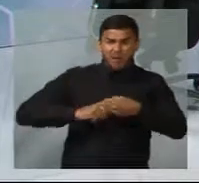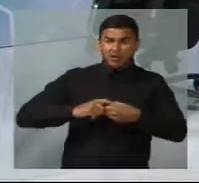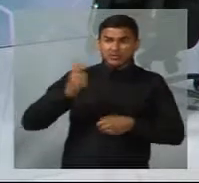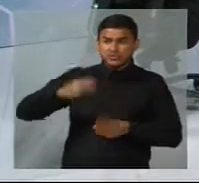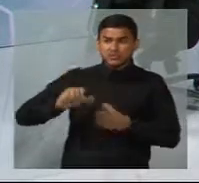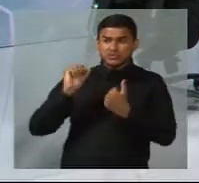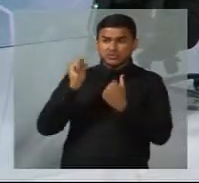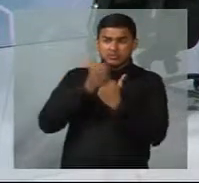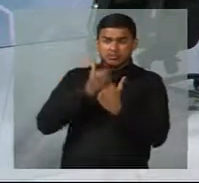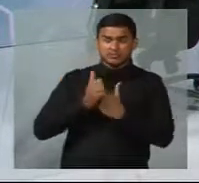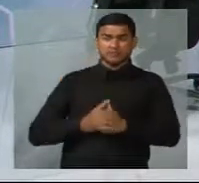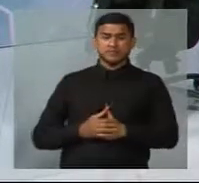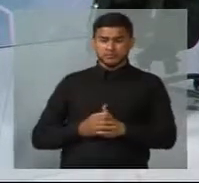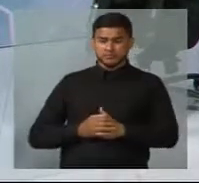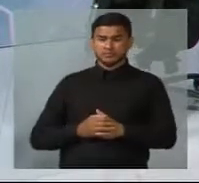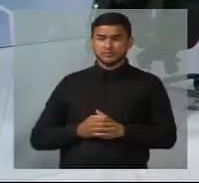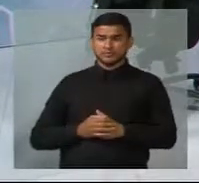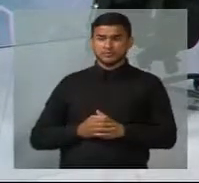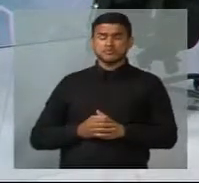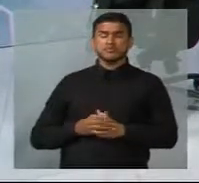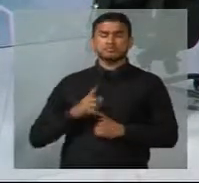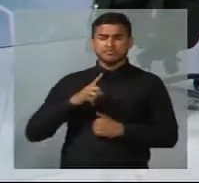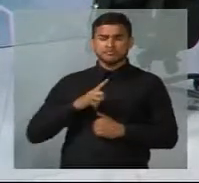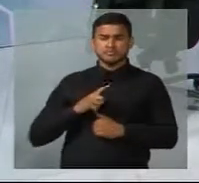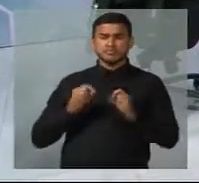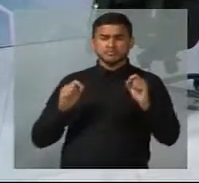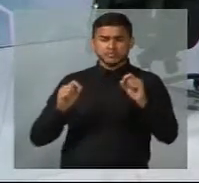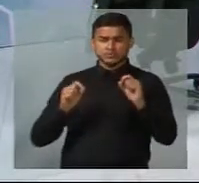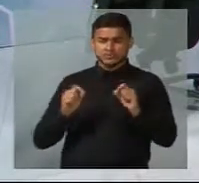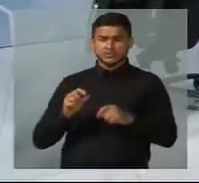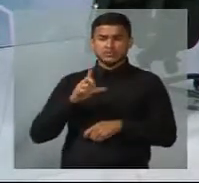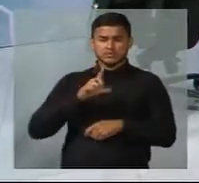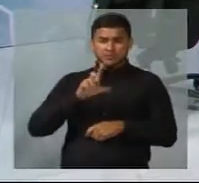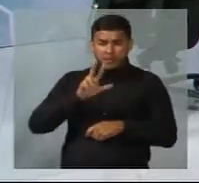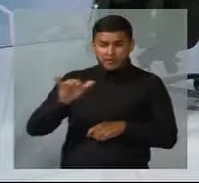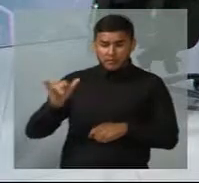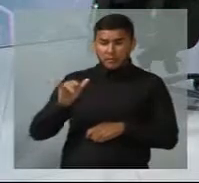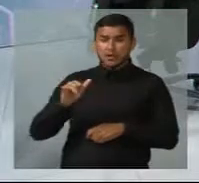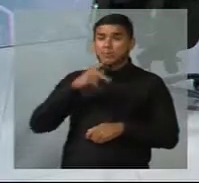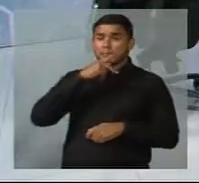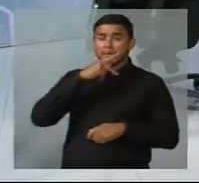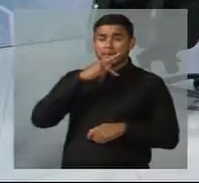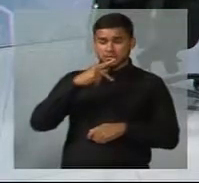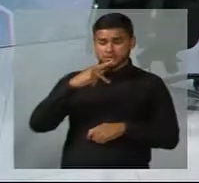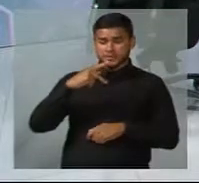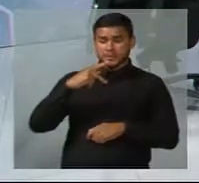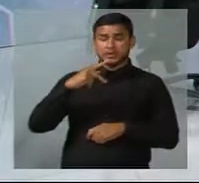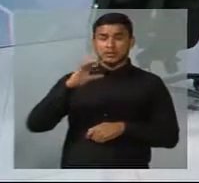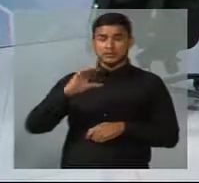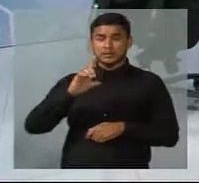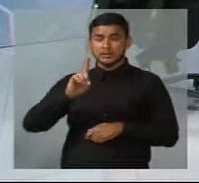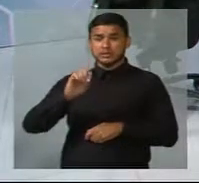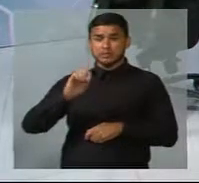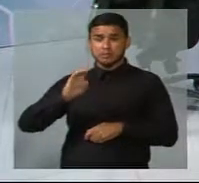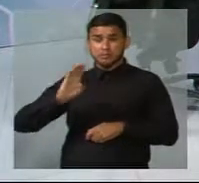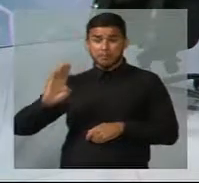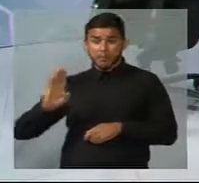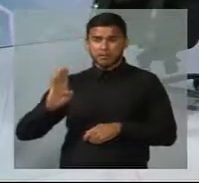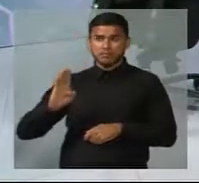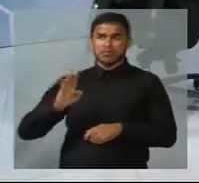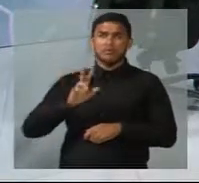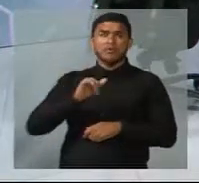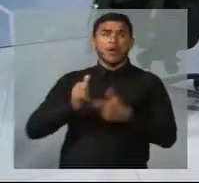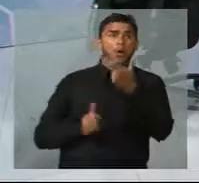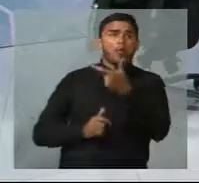está tratando de lançar uma outra candidatura que não a dele. E o PCdoB sempre foi um aliado íntimo do PT.